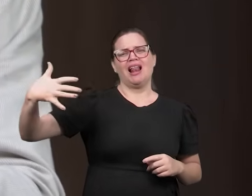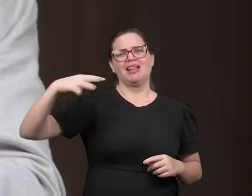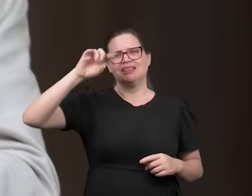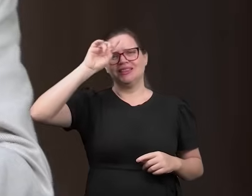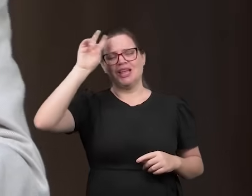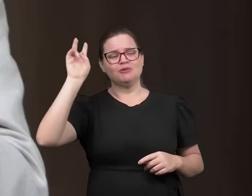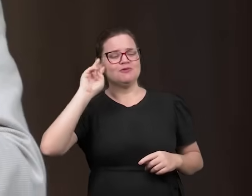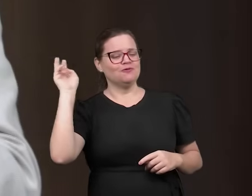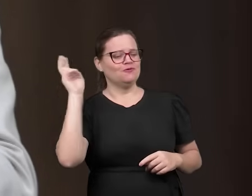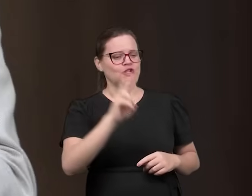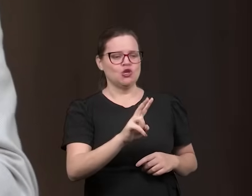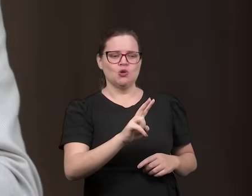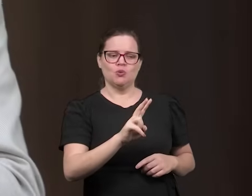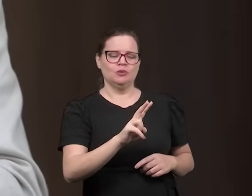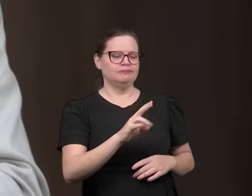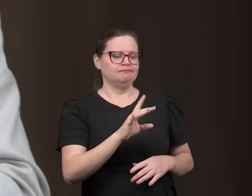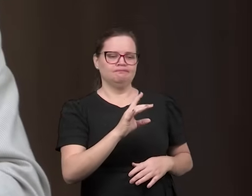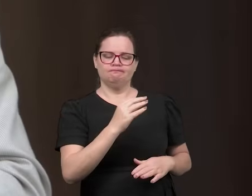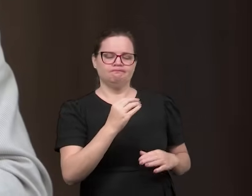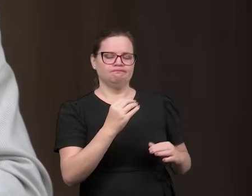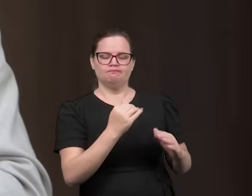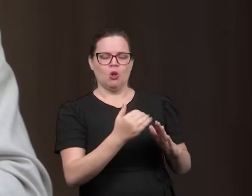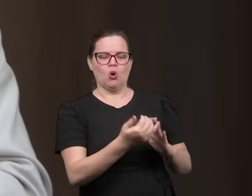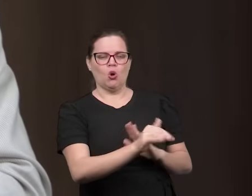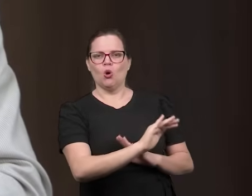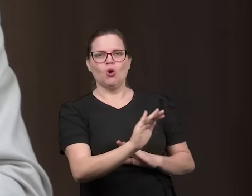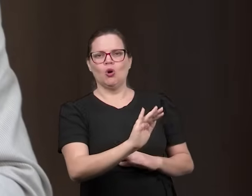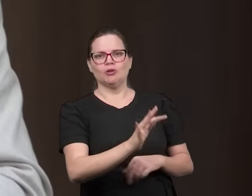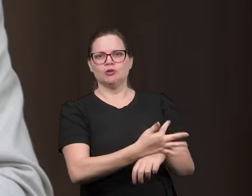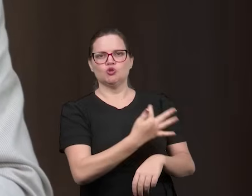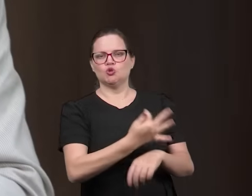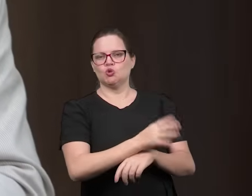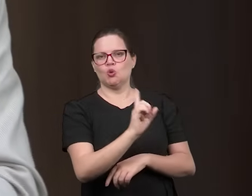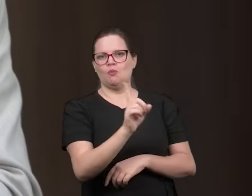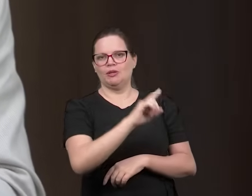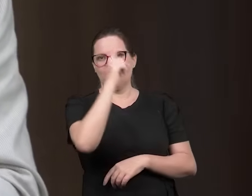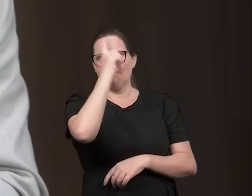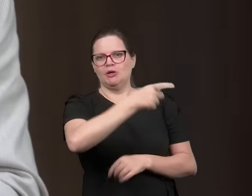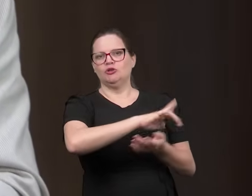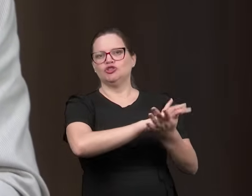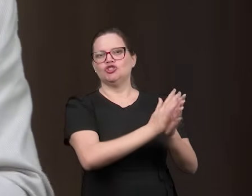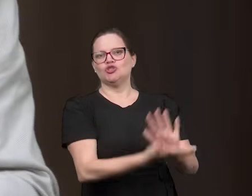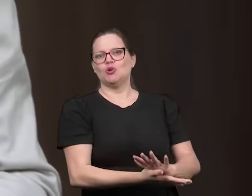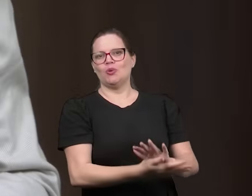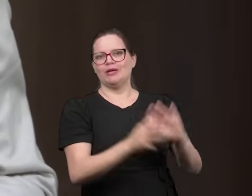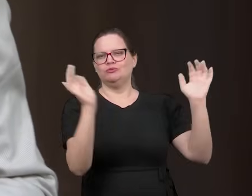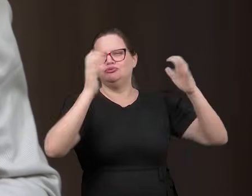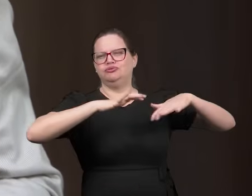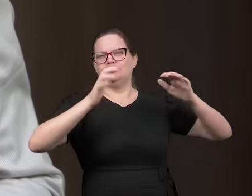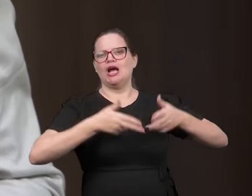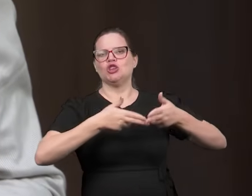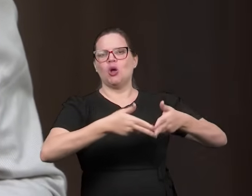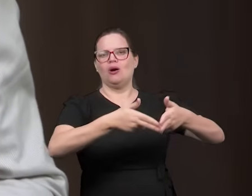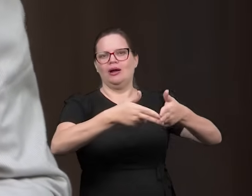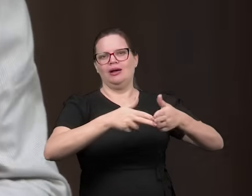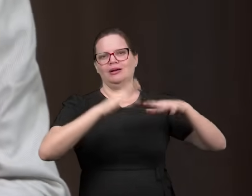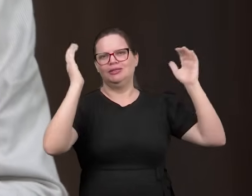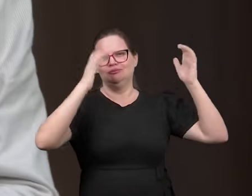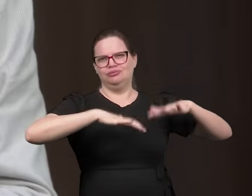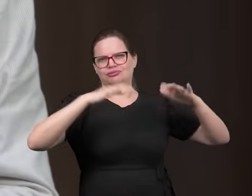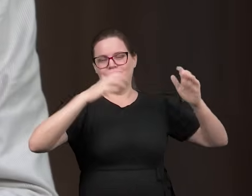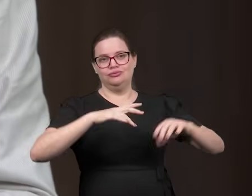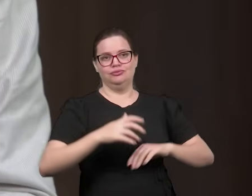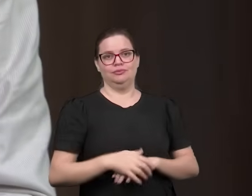Sim. Você vai ver o Jubal, que vai ser o pai, na verdade, das guerras.